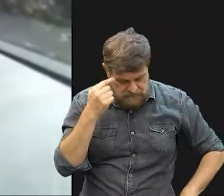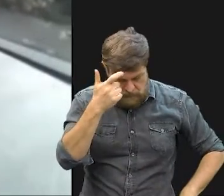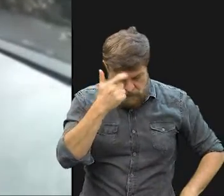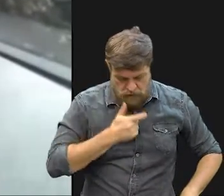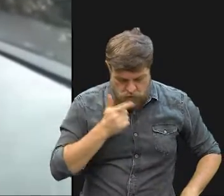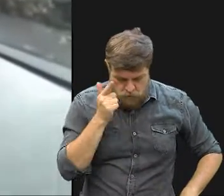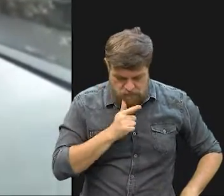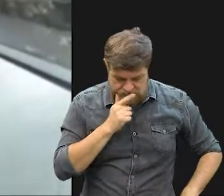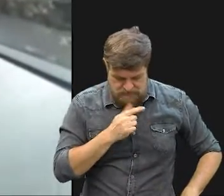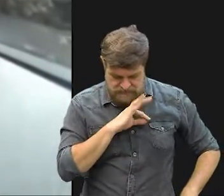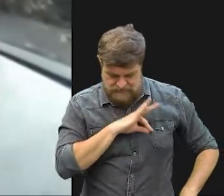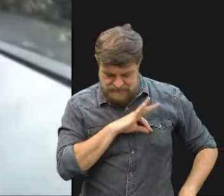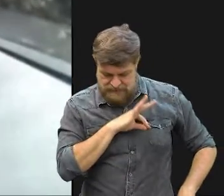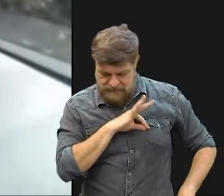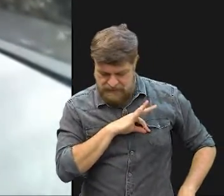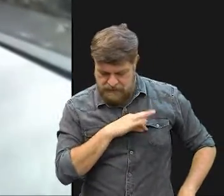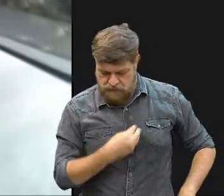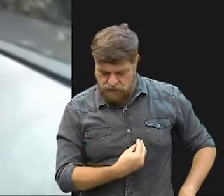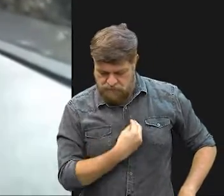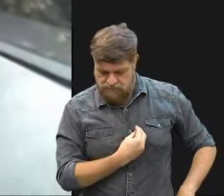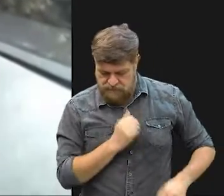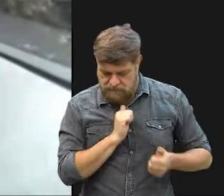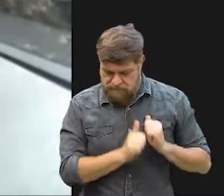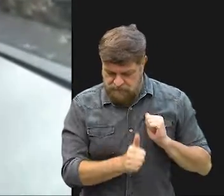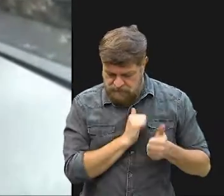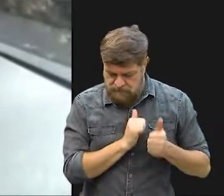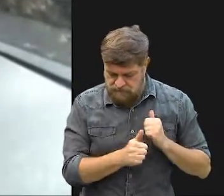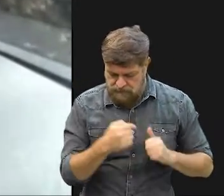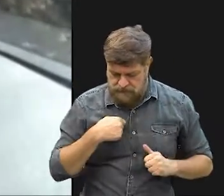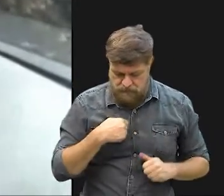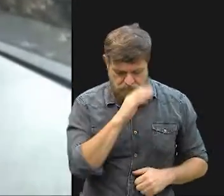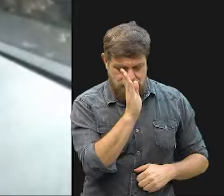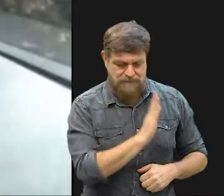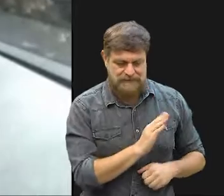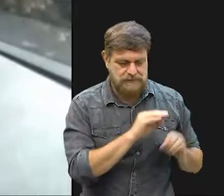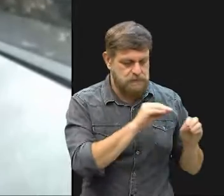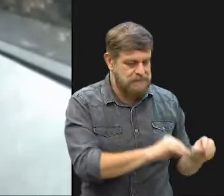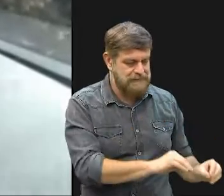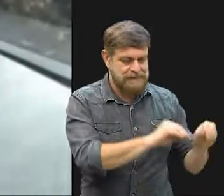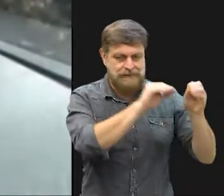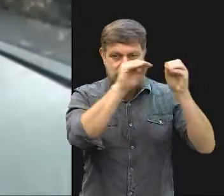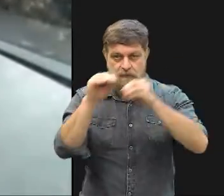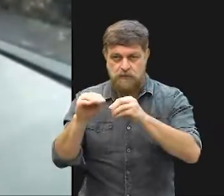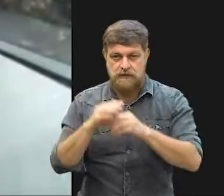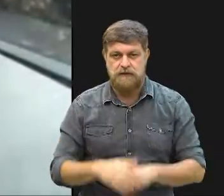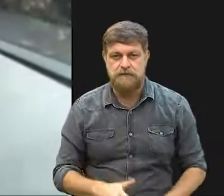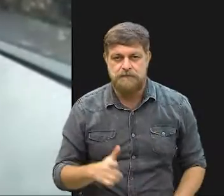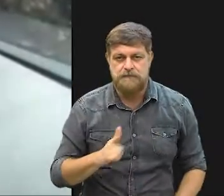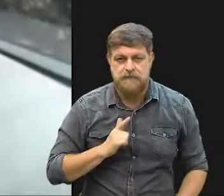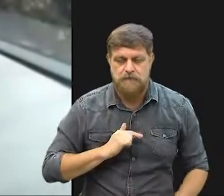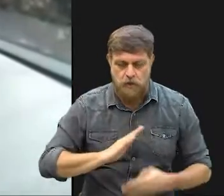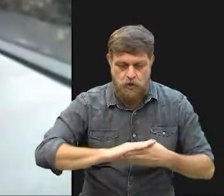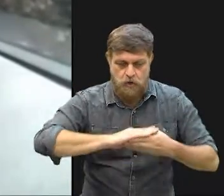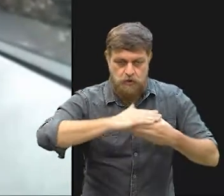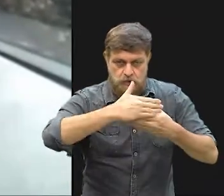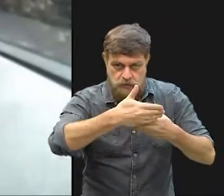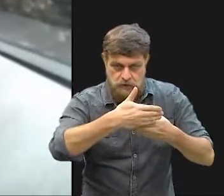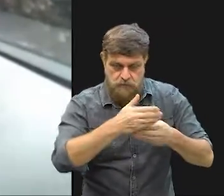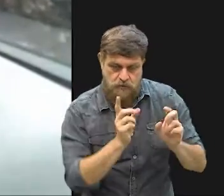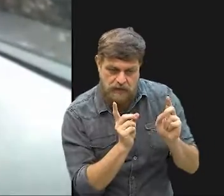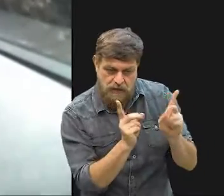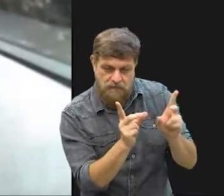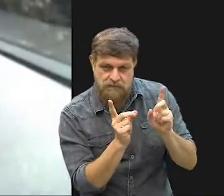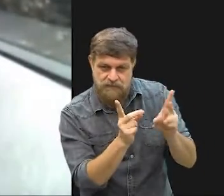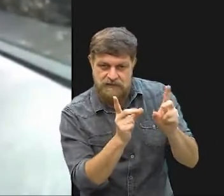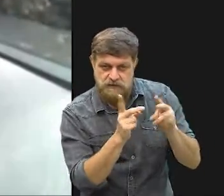eu pudesse viver, né, do futebol, eu teria que sair do Brasil. E foi quando eu vendi um notebook que eu tinha